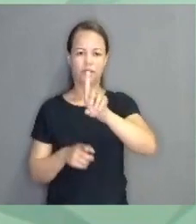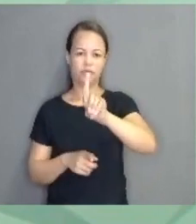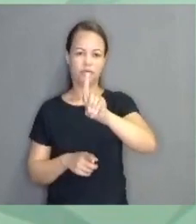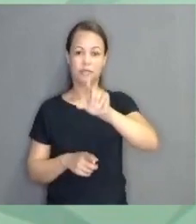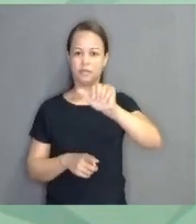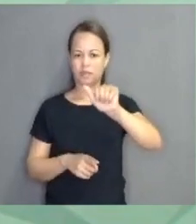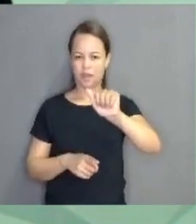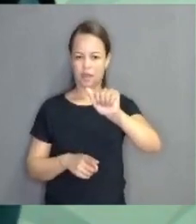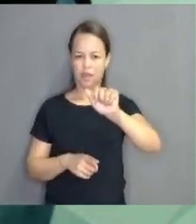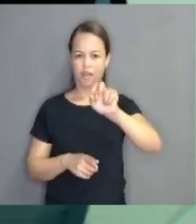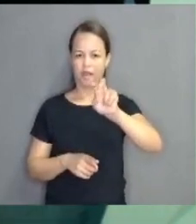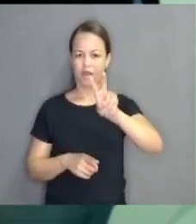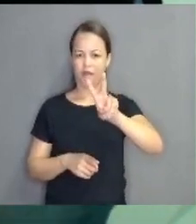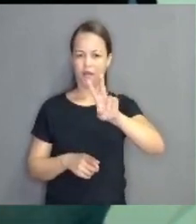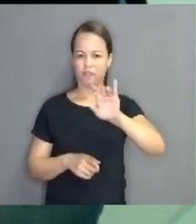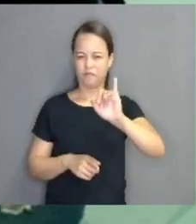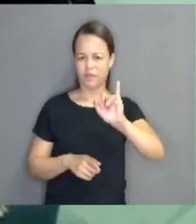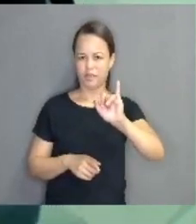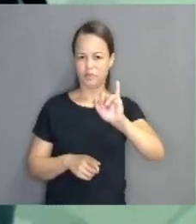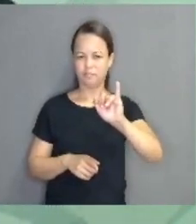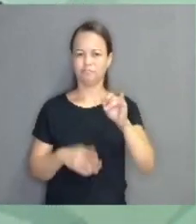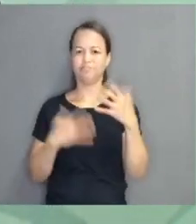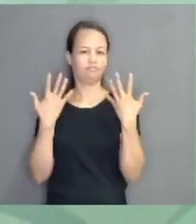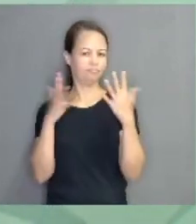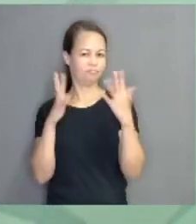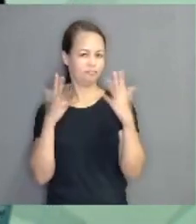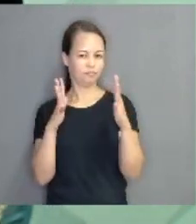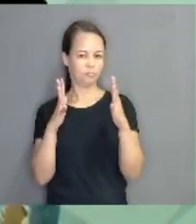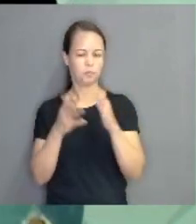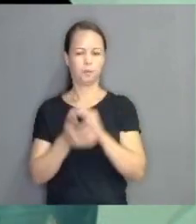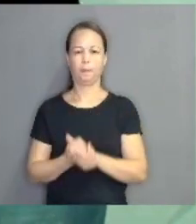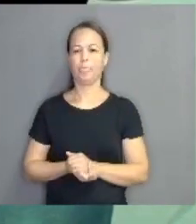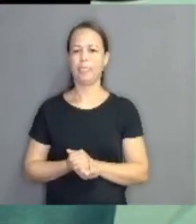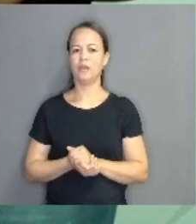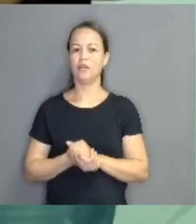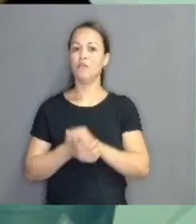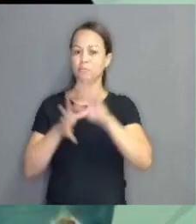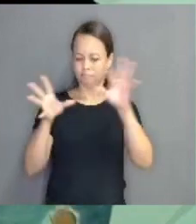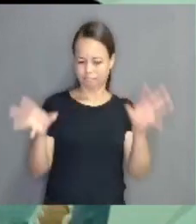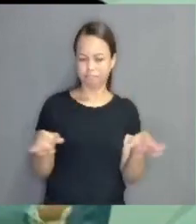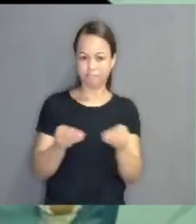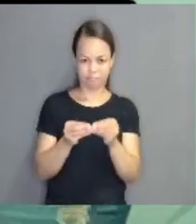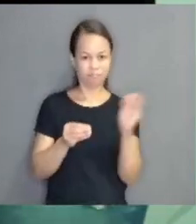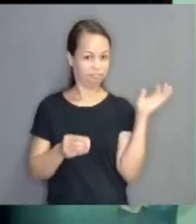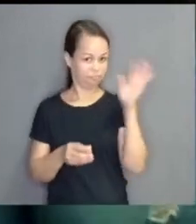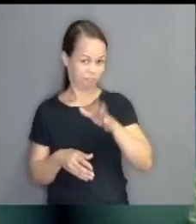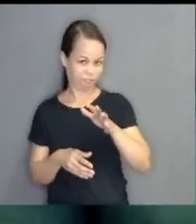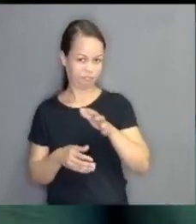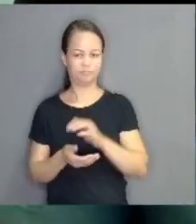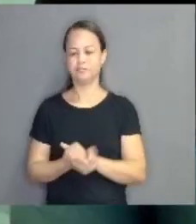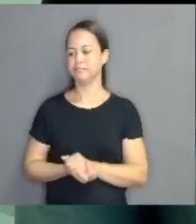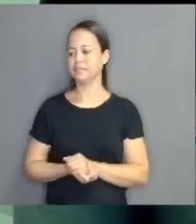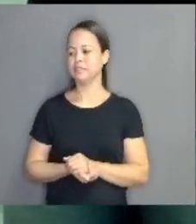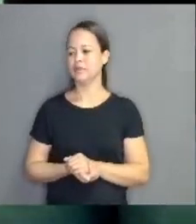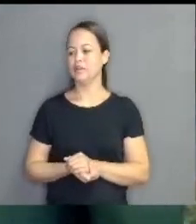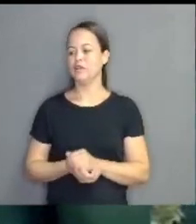Davi. Muito bem. Vamos fazer uma revisão? Vamos lá comigo,